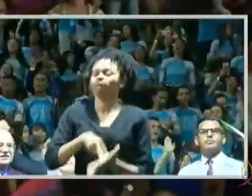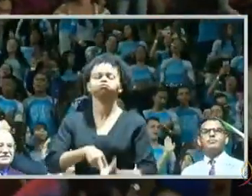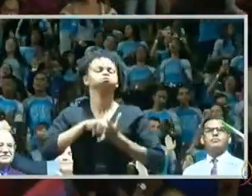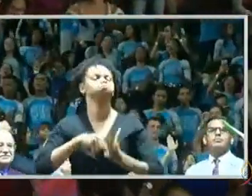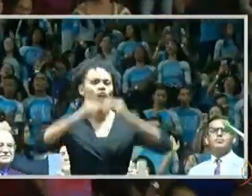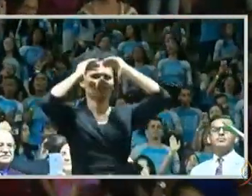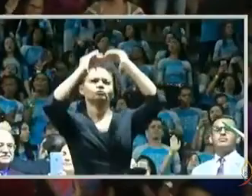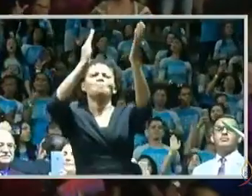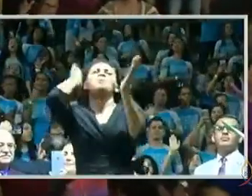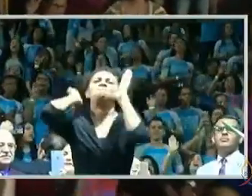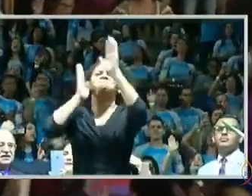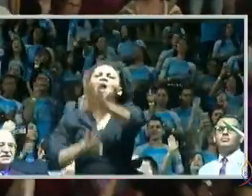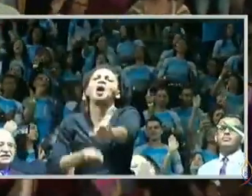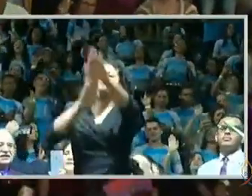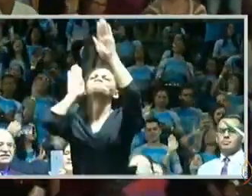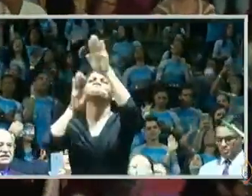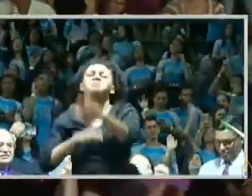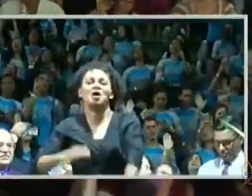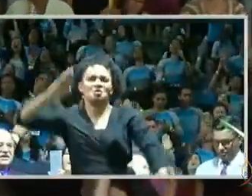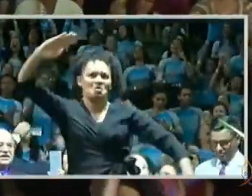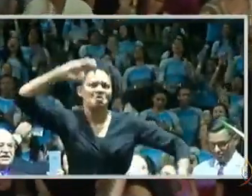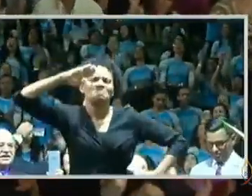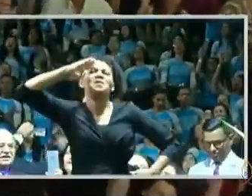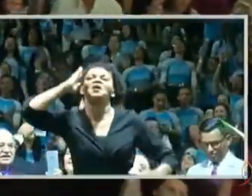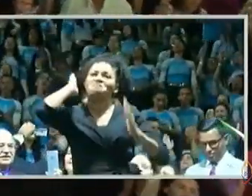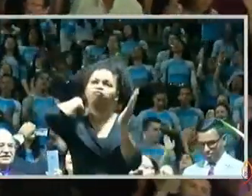É o mundo oprimido. A igreja de pé.